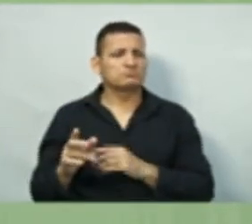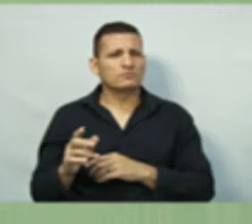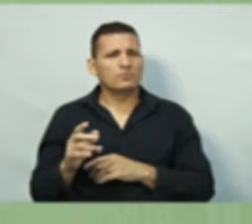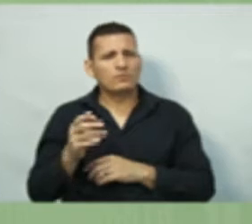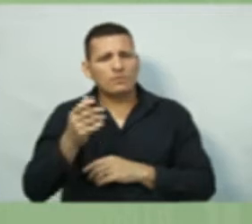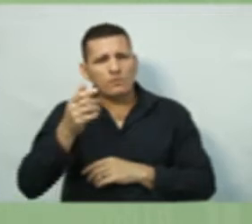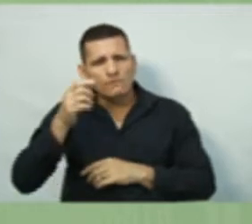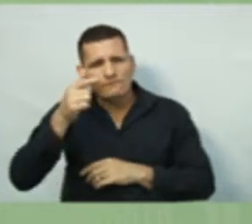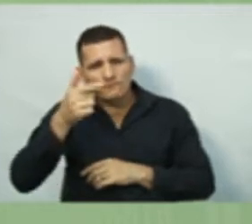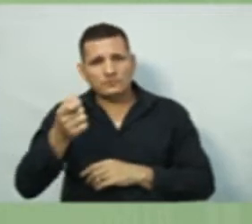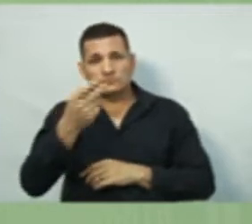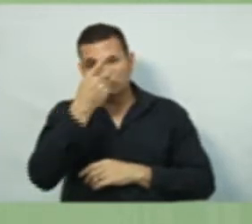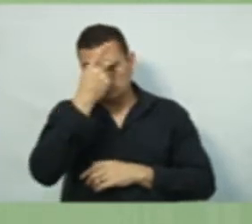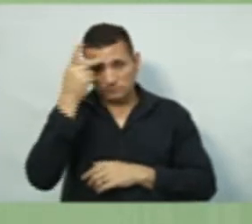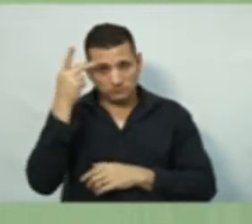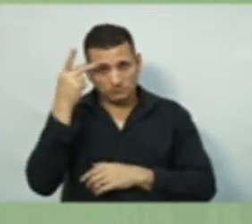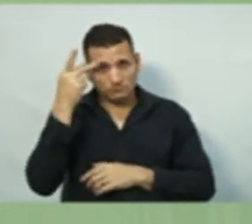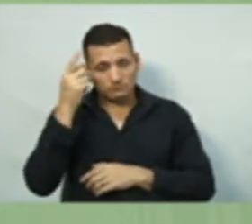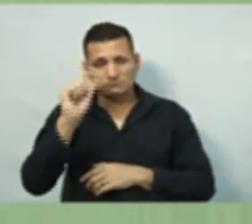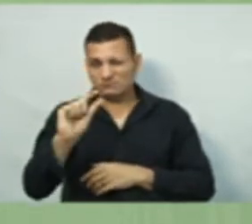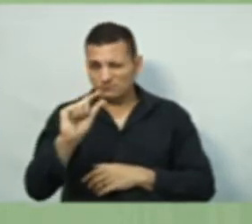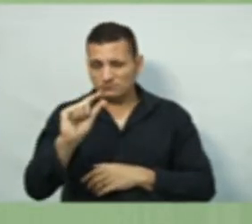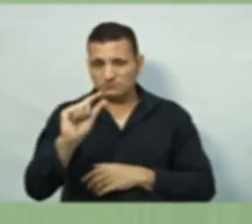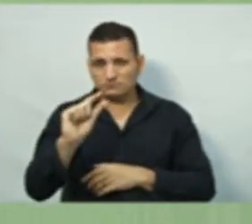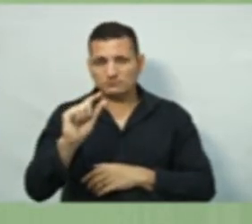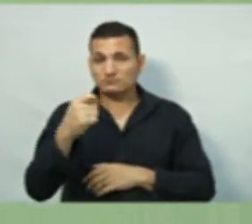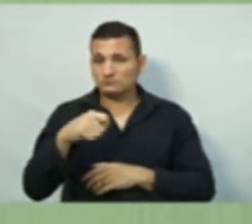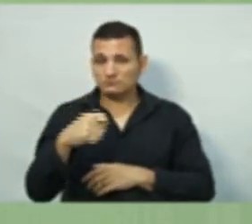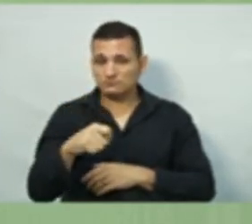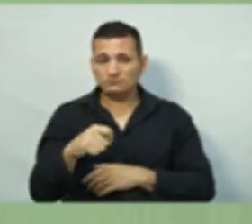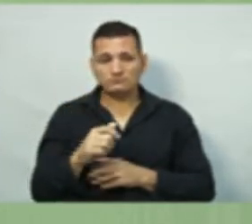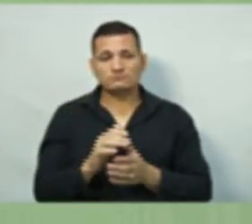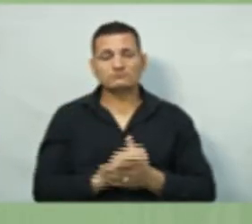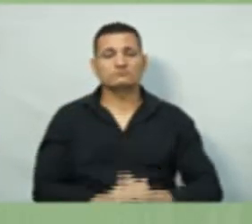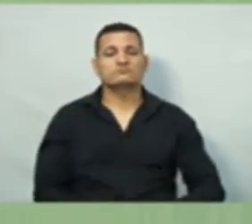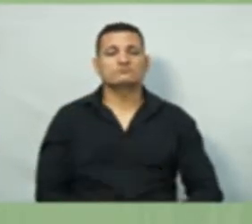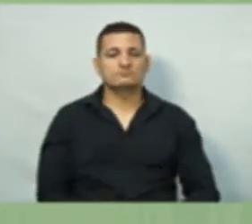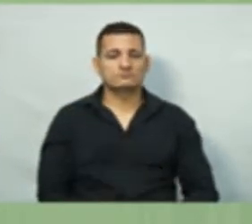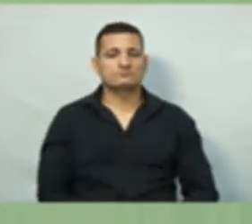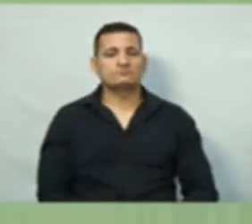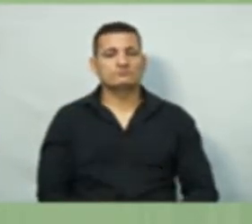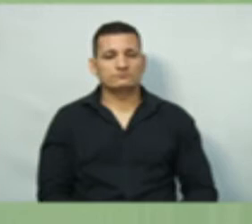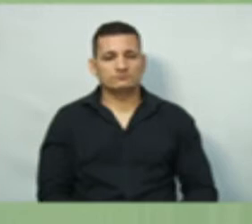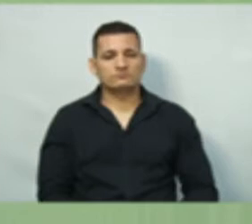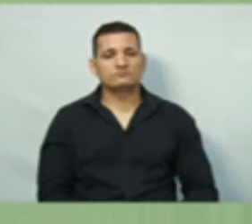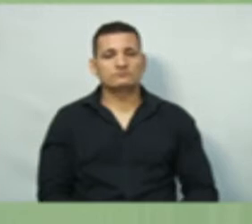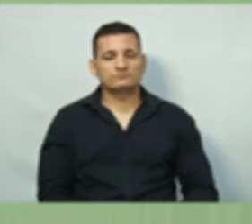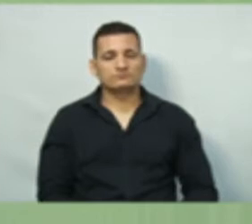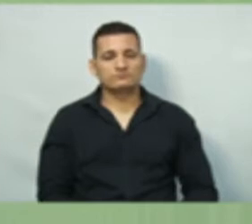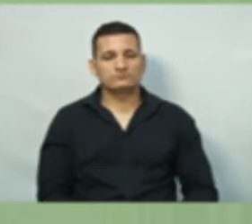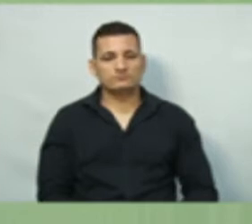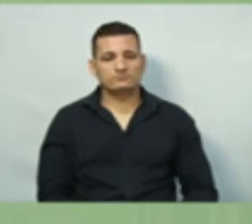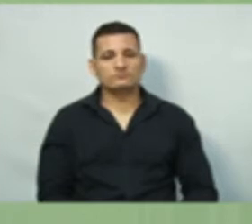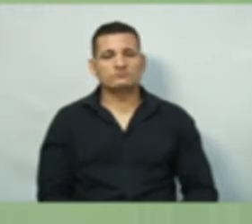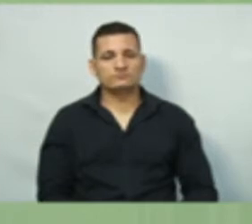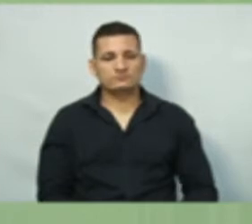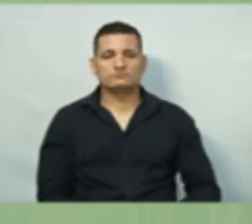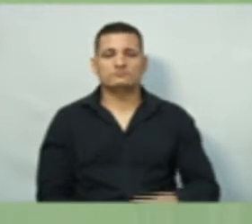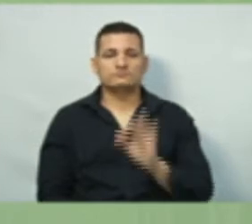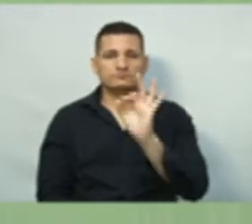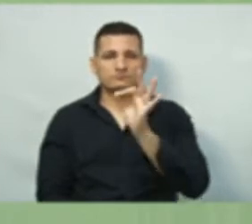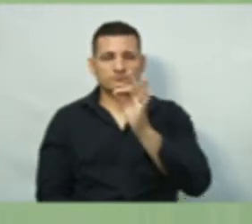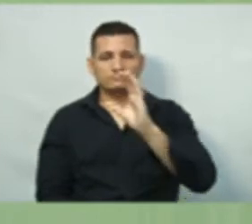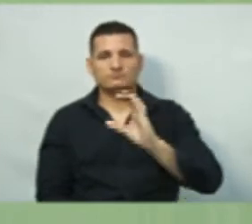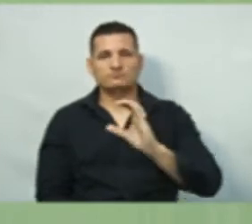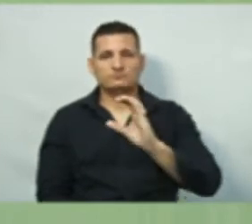pessoas físicas. Está? Isso mesmo, correto. Essa aqui, a letra